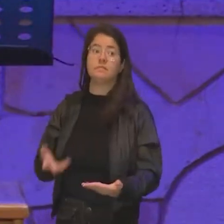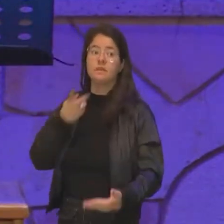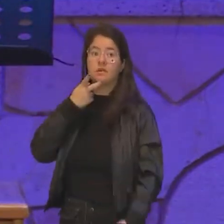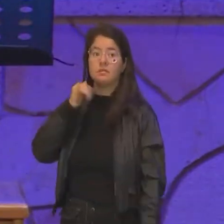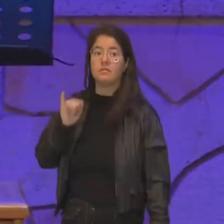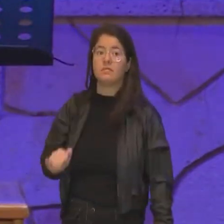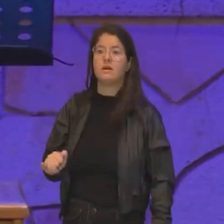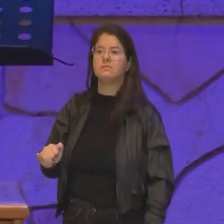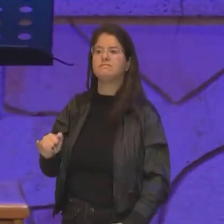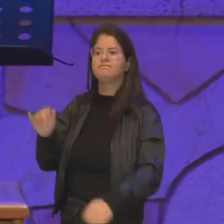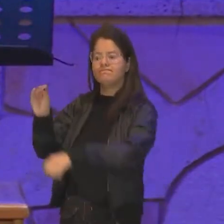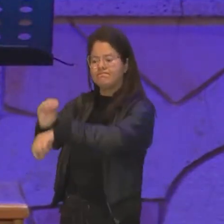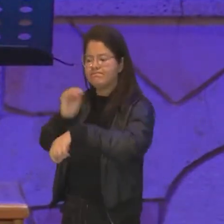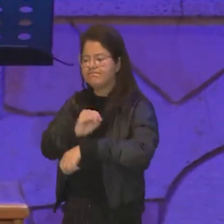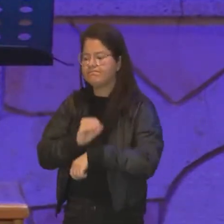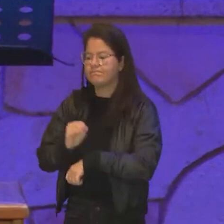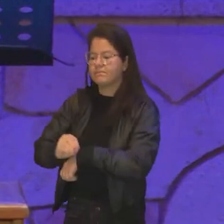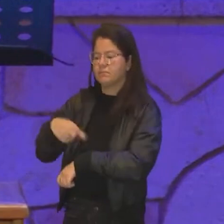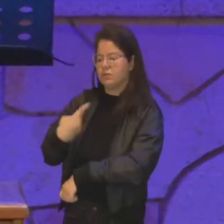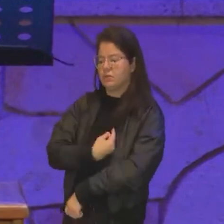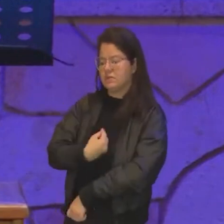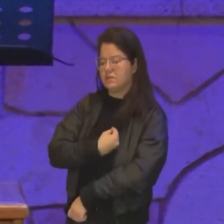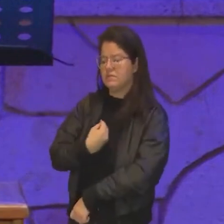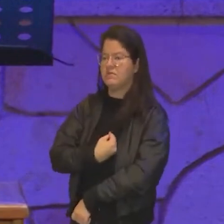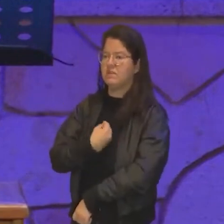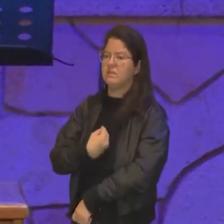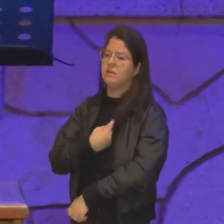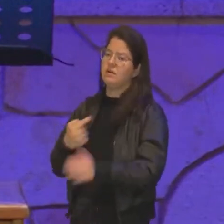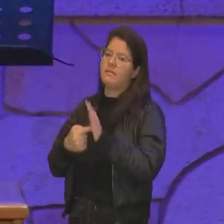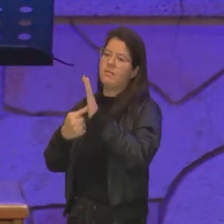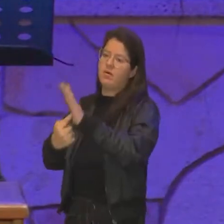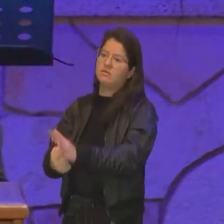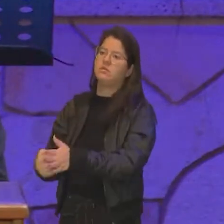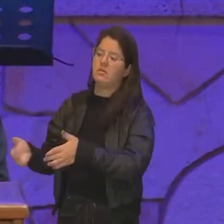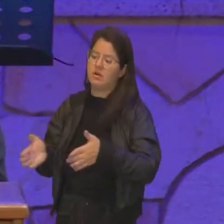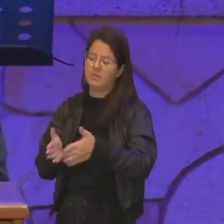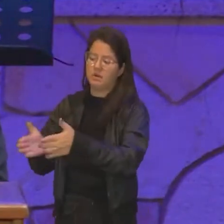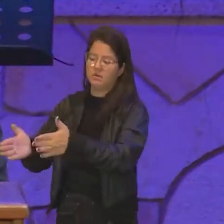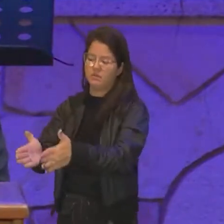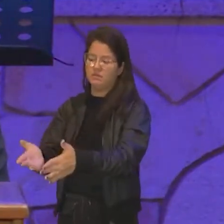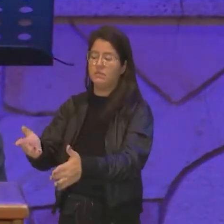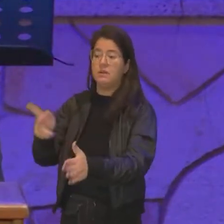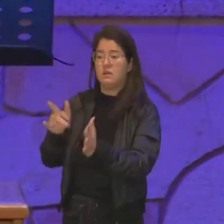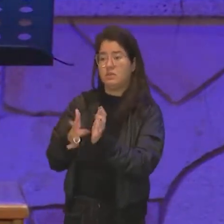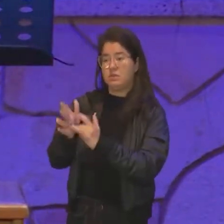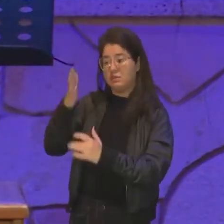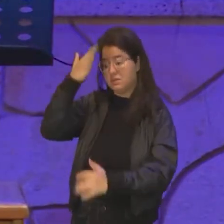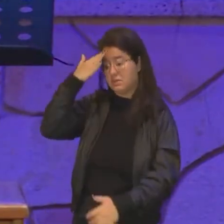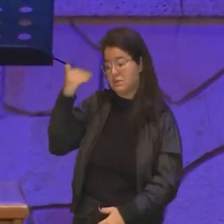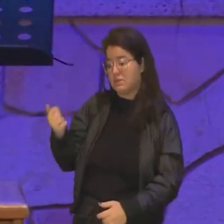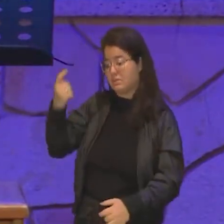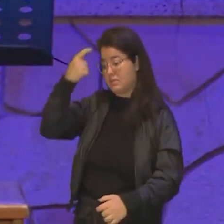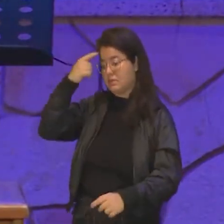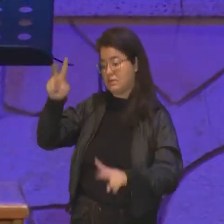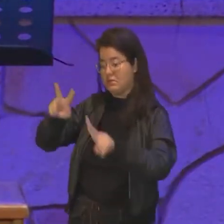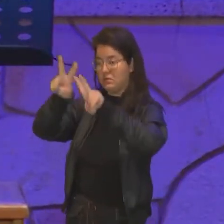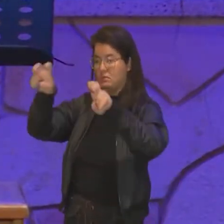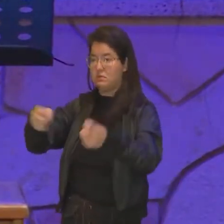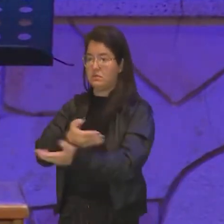a estrada, Ele pavimenta o caminho. Eu é que sei que pensamentos têm a vosso